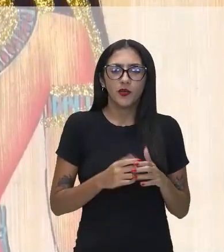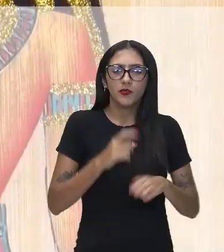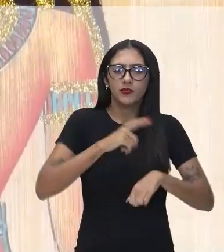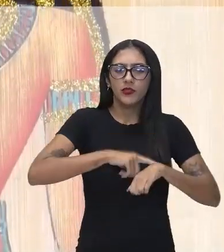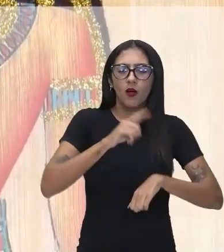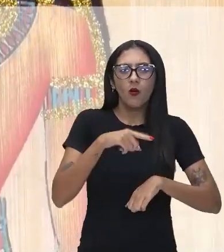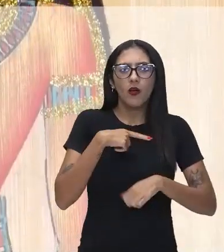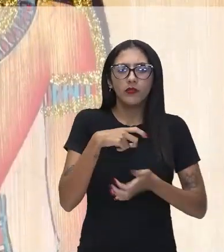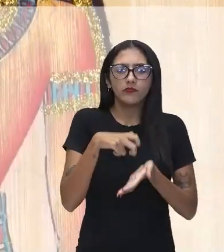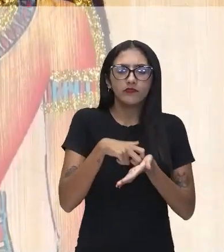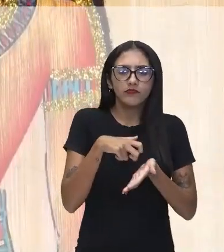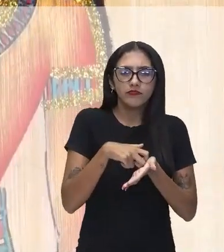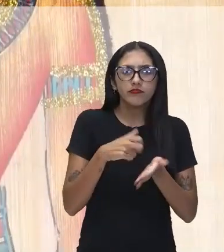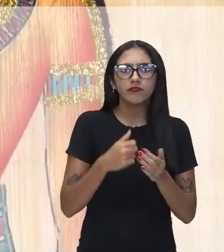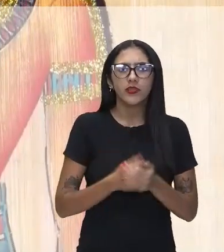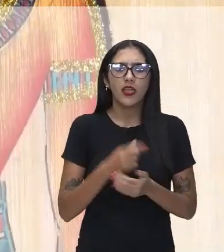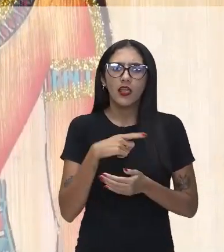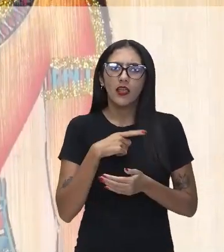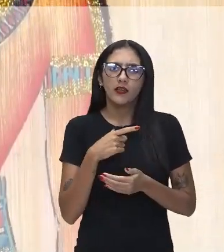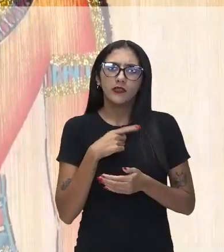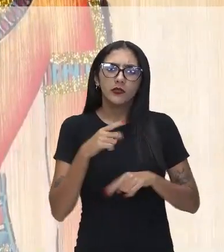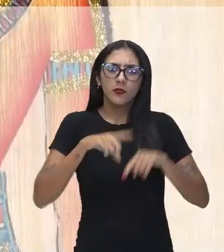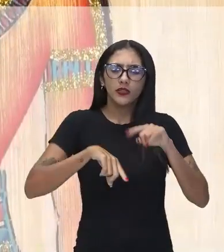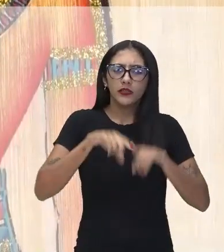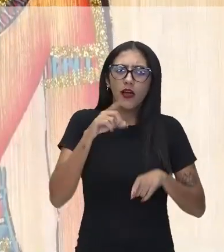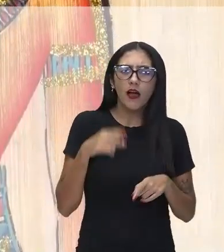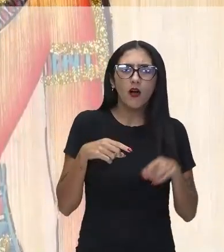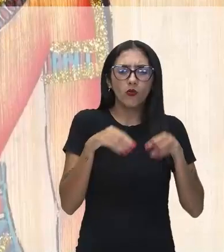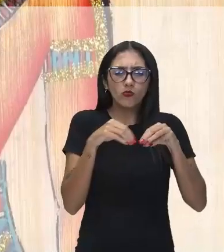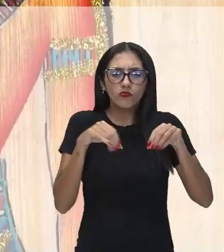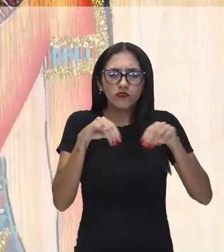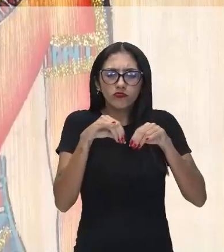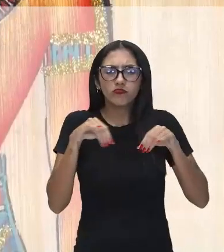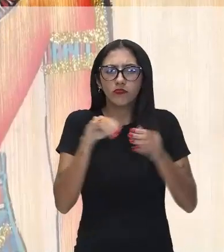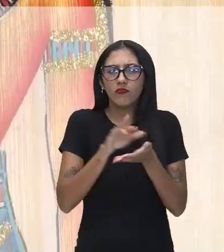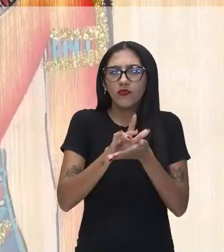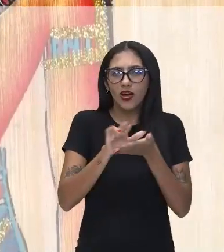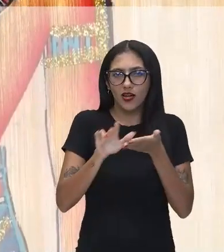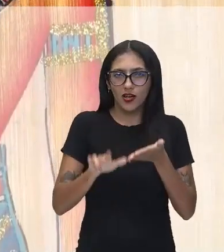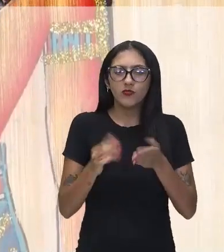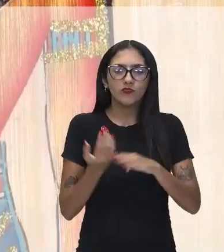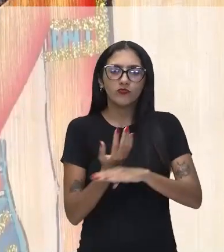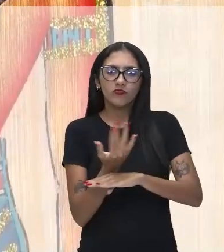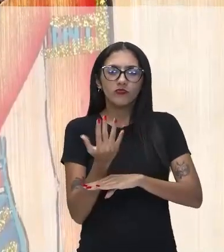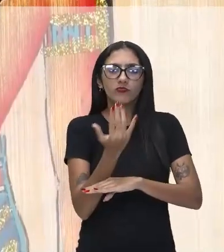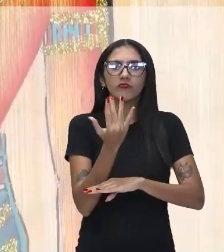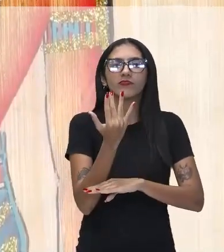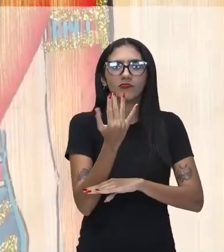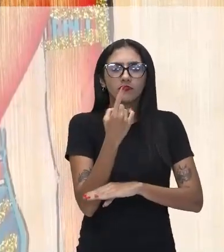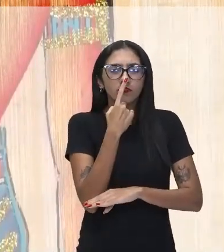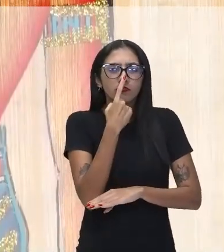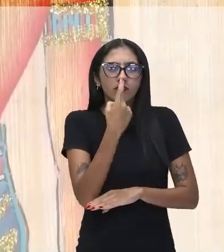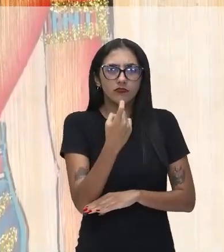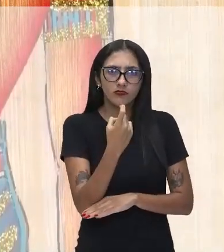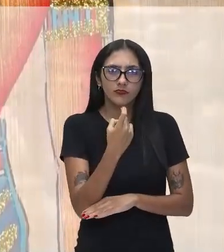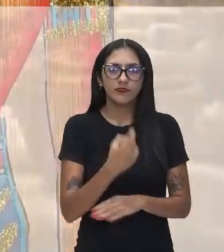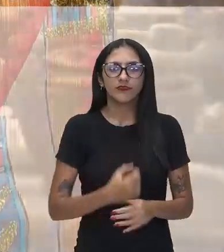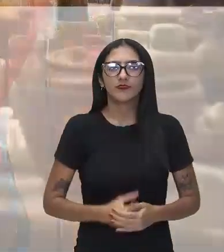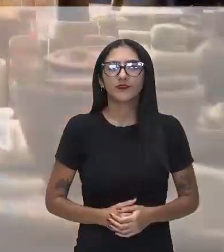de queimar madeiras, especiarias e ervas, o que deu origem a uma espécie de